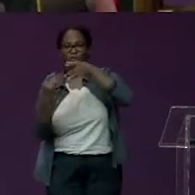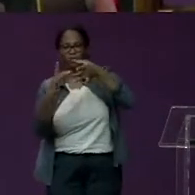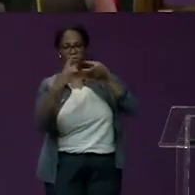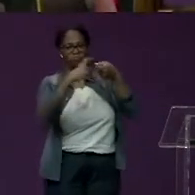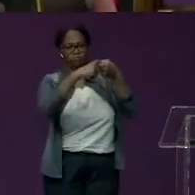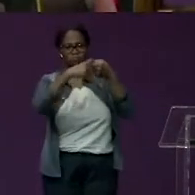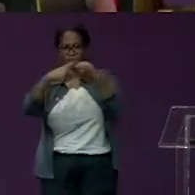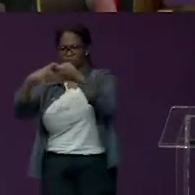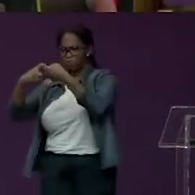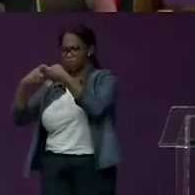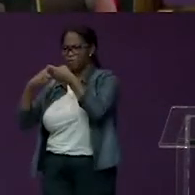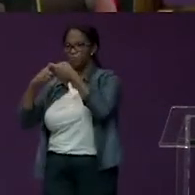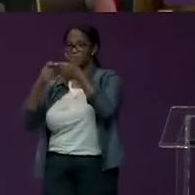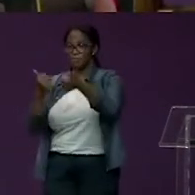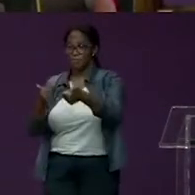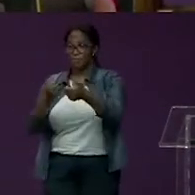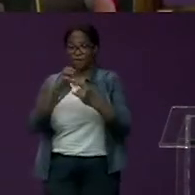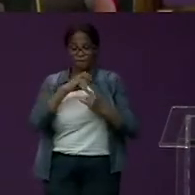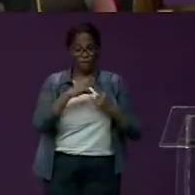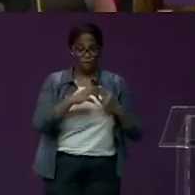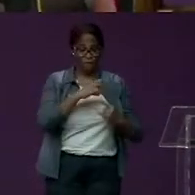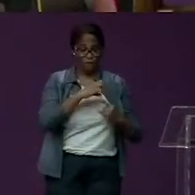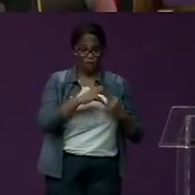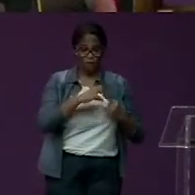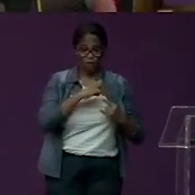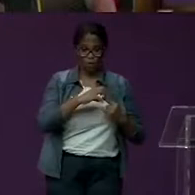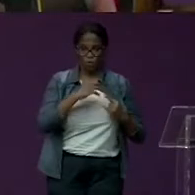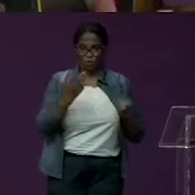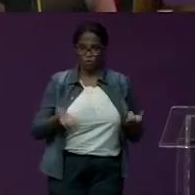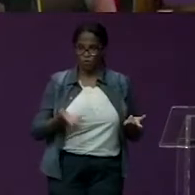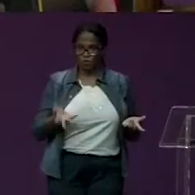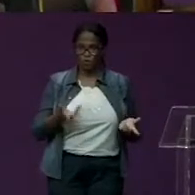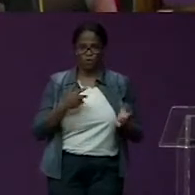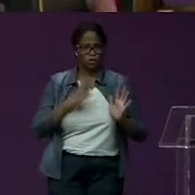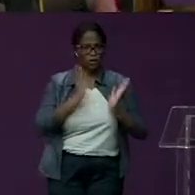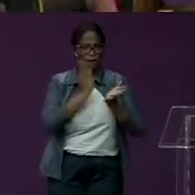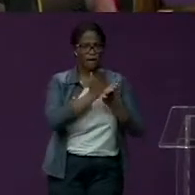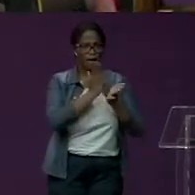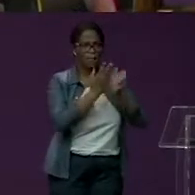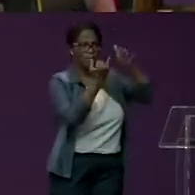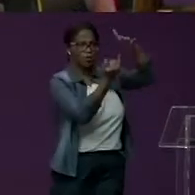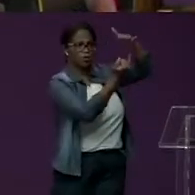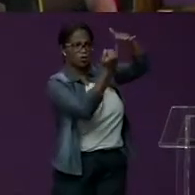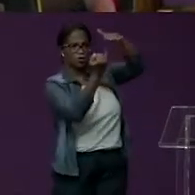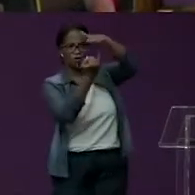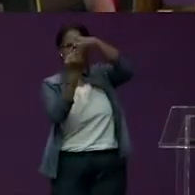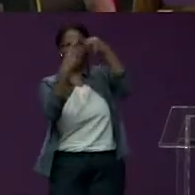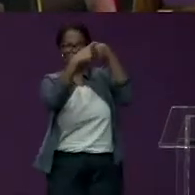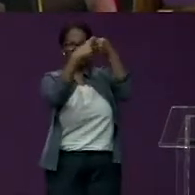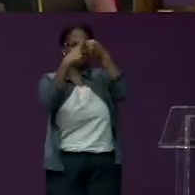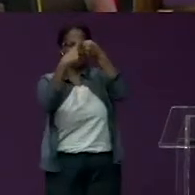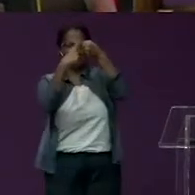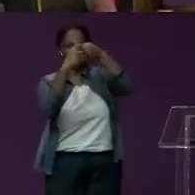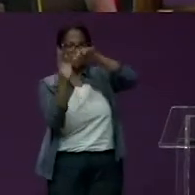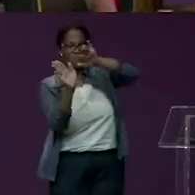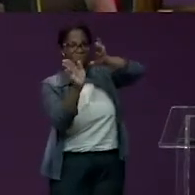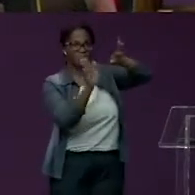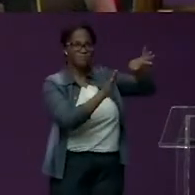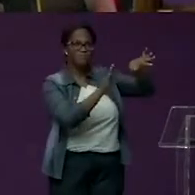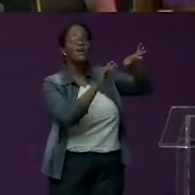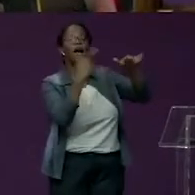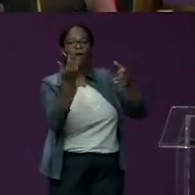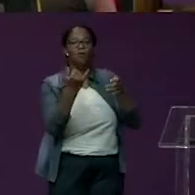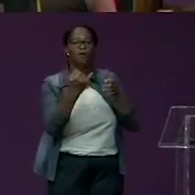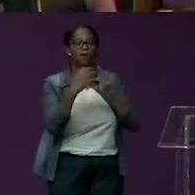a Fiocruz hoje deixou de ser a junção de institutos porque a marca Fiocruz é muito forte. Isso eu também tenho muita